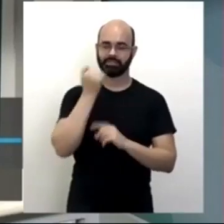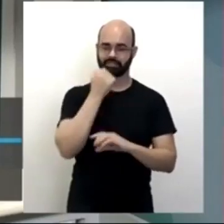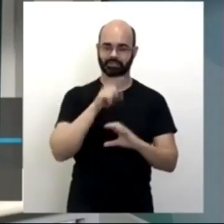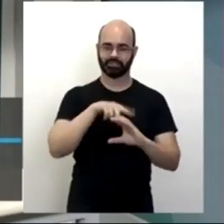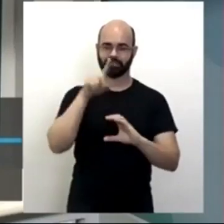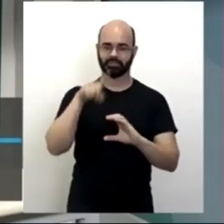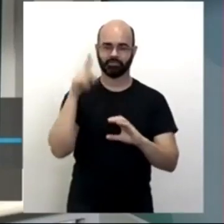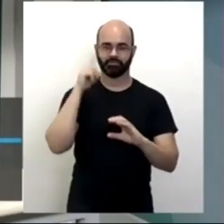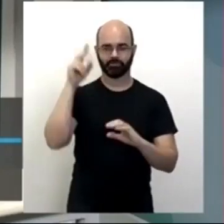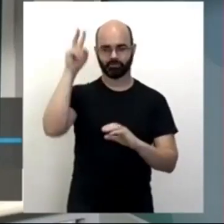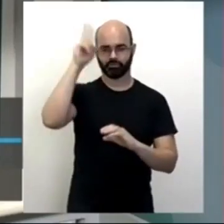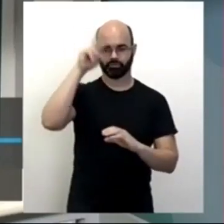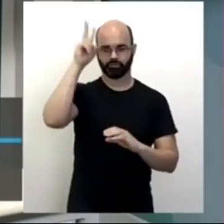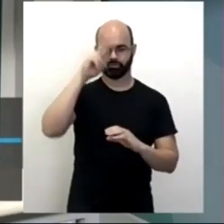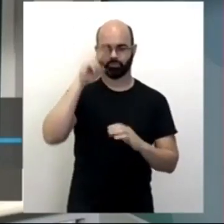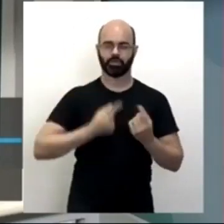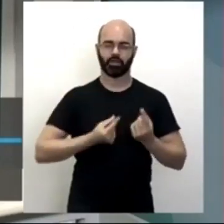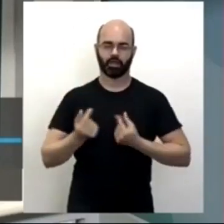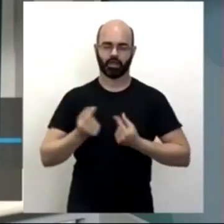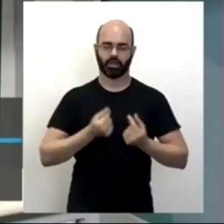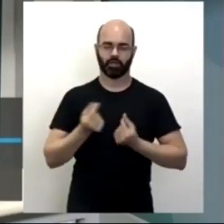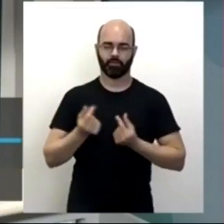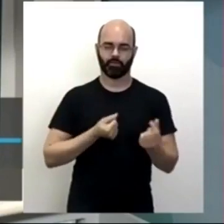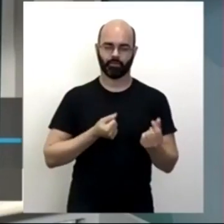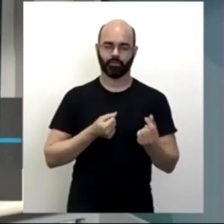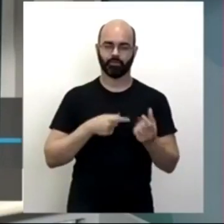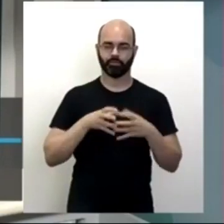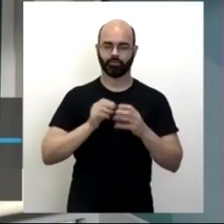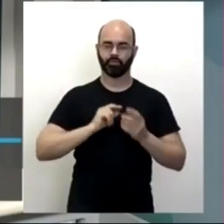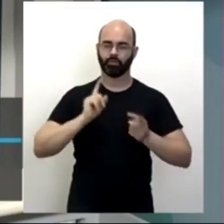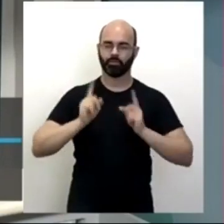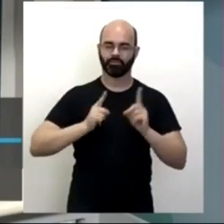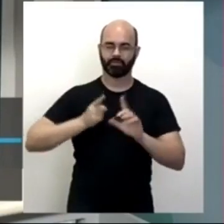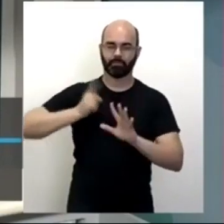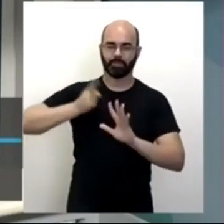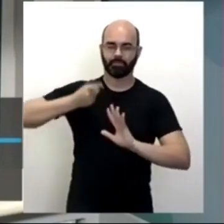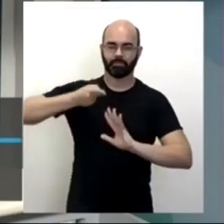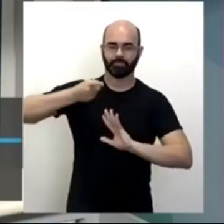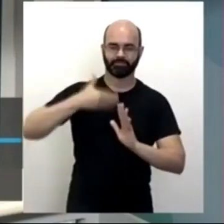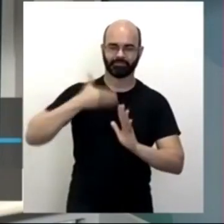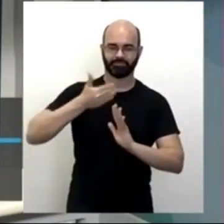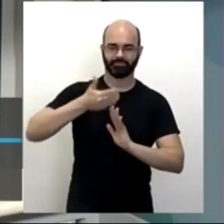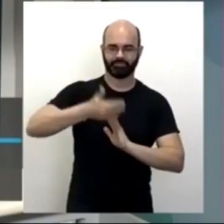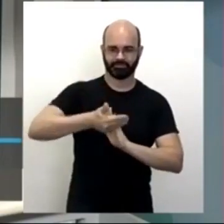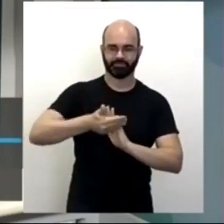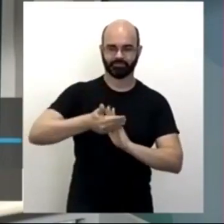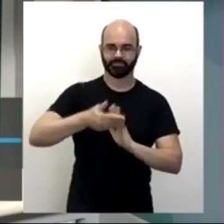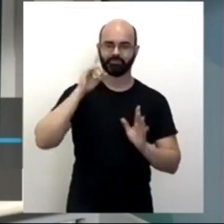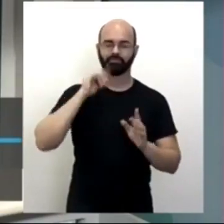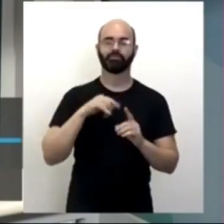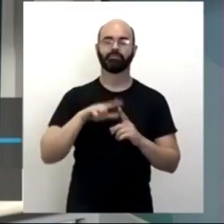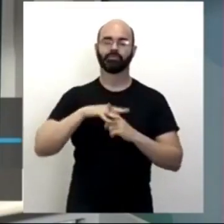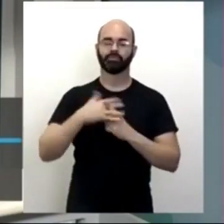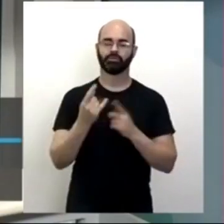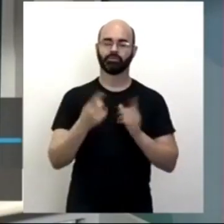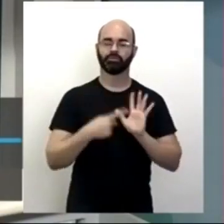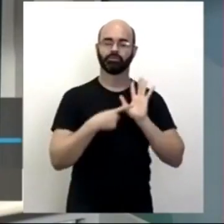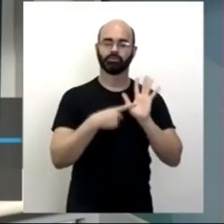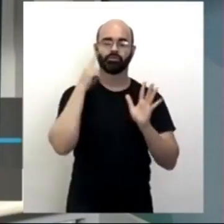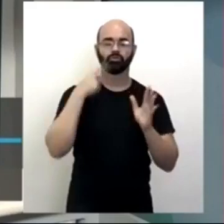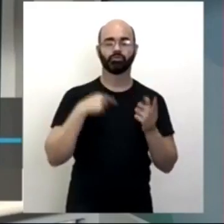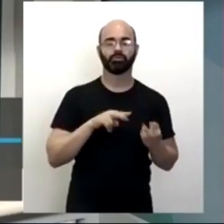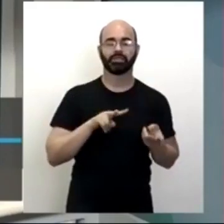análise histórica e econômica das relações de dominação e propõem o socialismo como transição